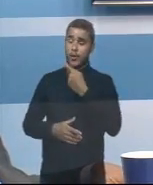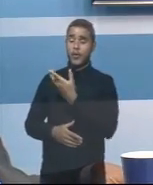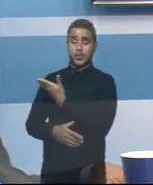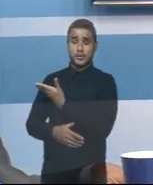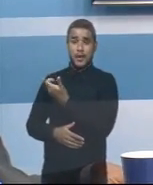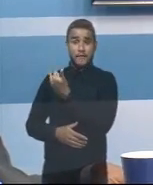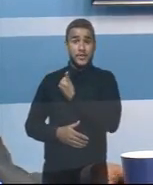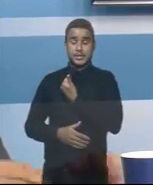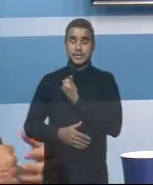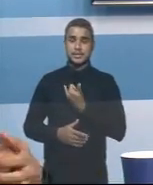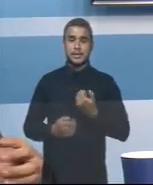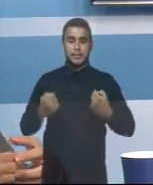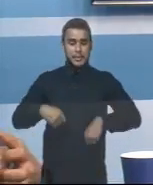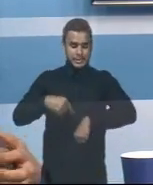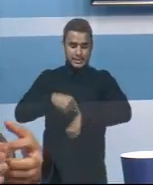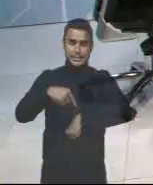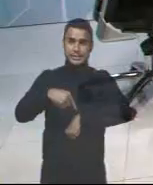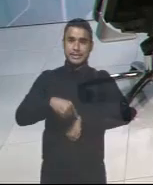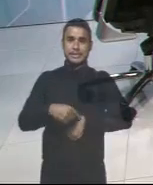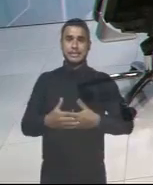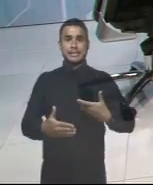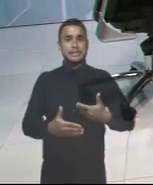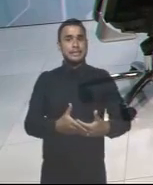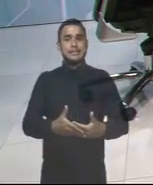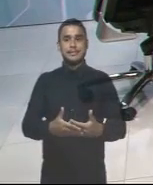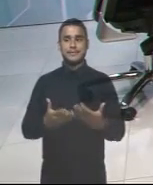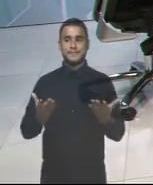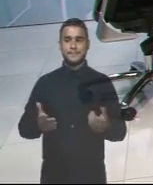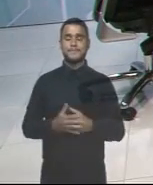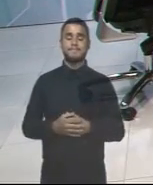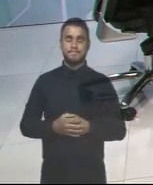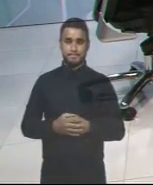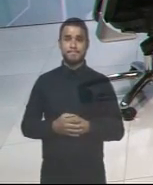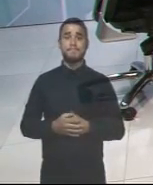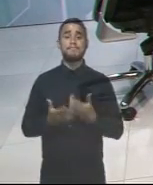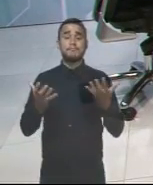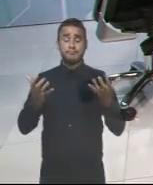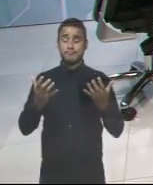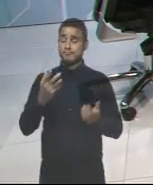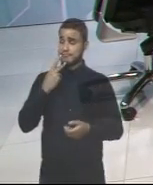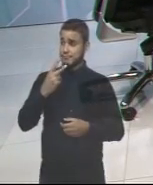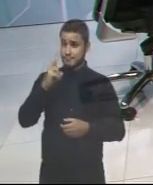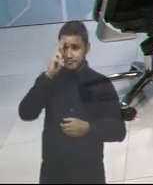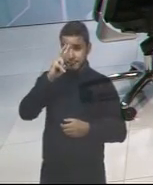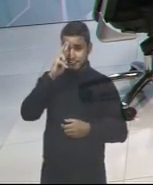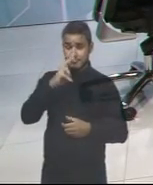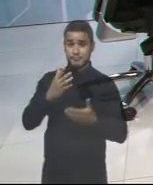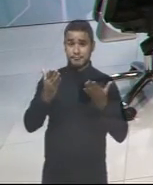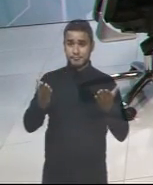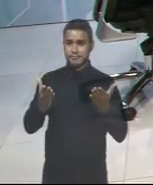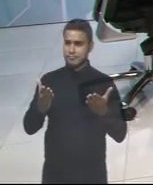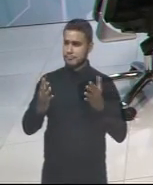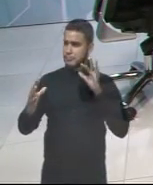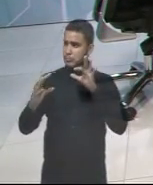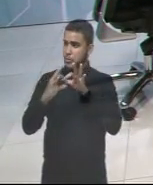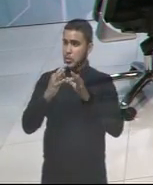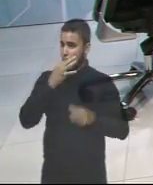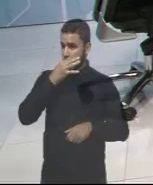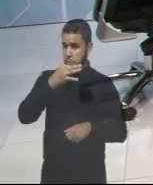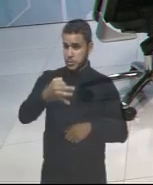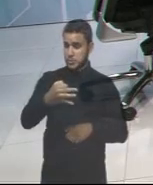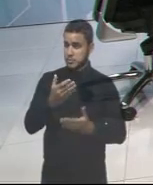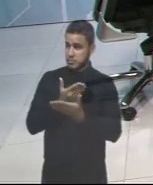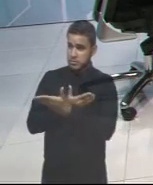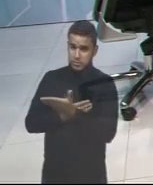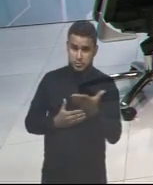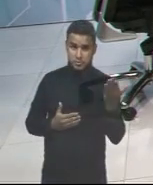ali nervosamente que o tempo está se exaurindo e eu tenho que encerrar. Apenas lembrando, corroborando com o pensamento